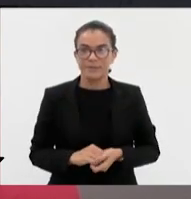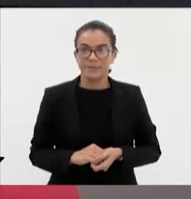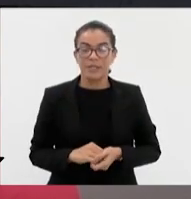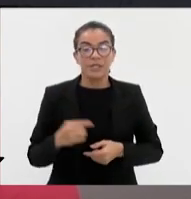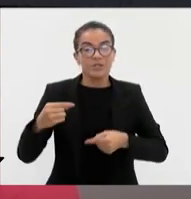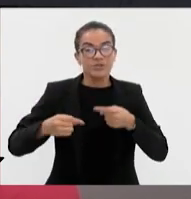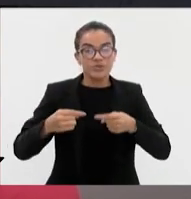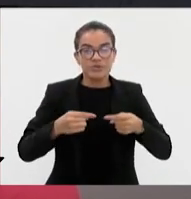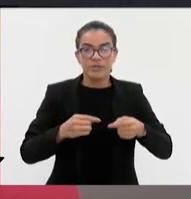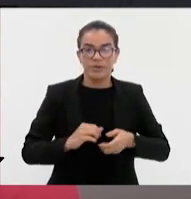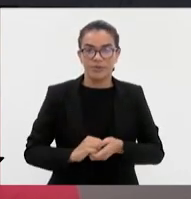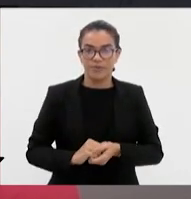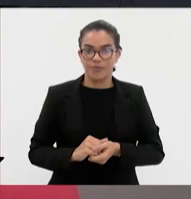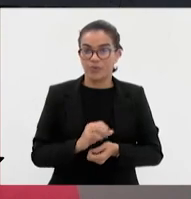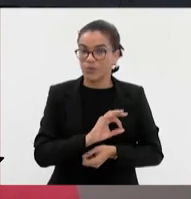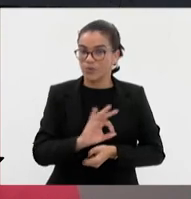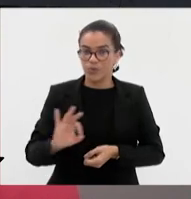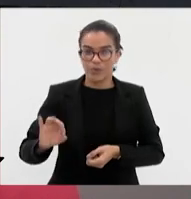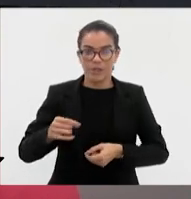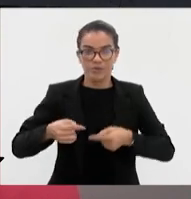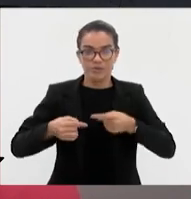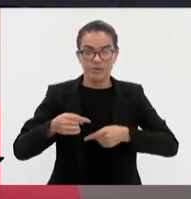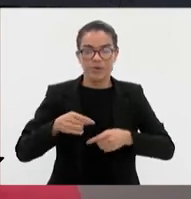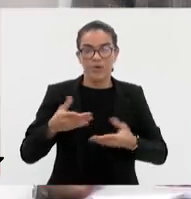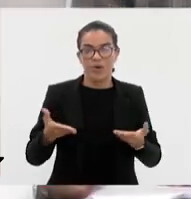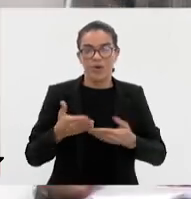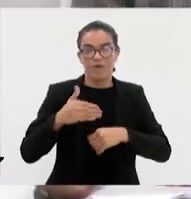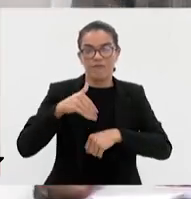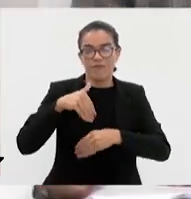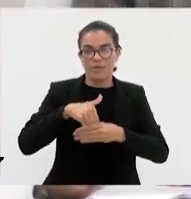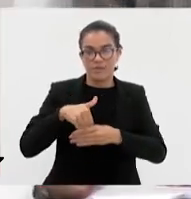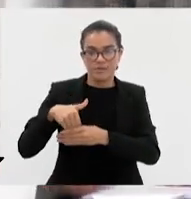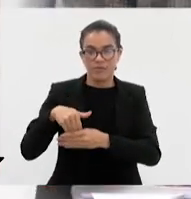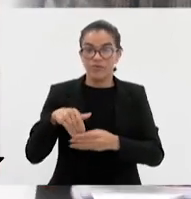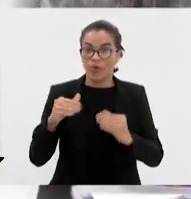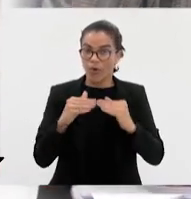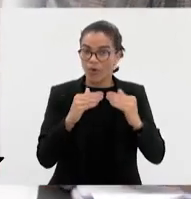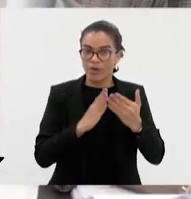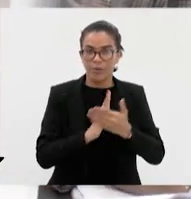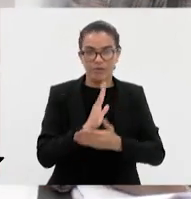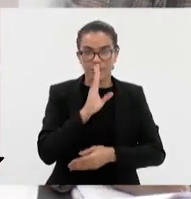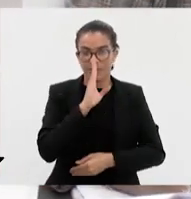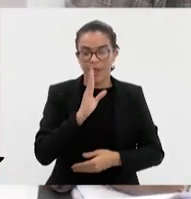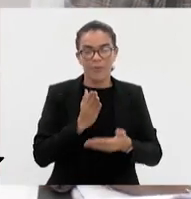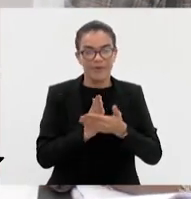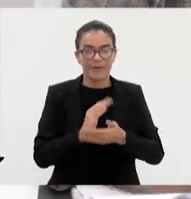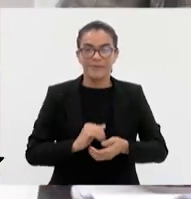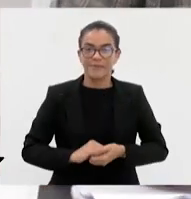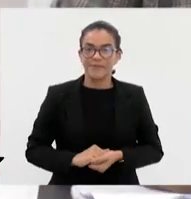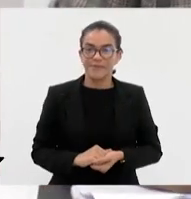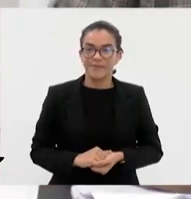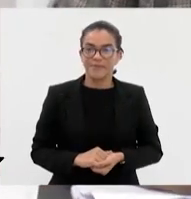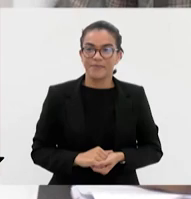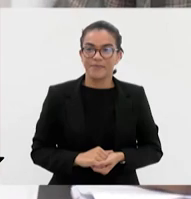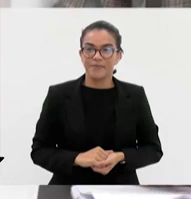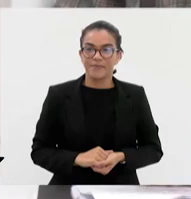Em discussão? Não havendo quem queira discutir, em votação. Os que aprovam permaneçam como estão. Aprovado.